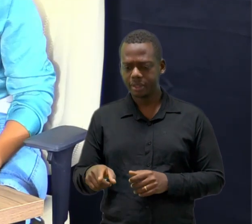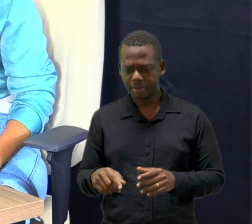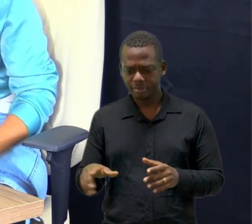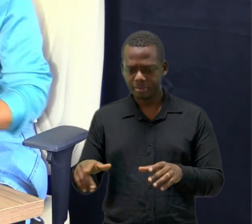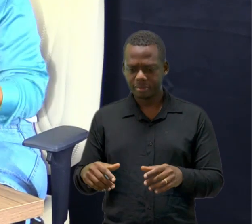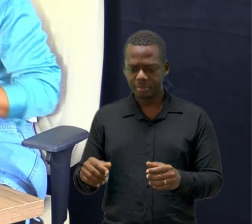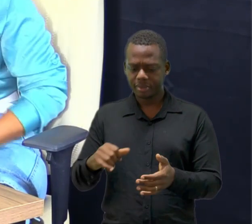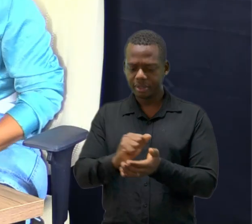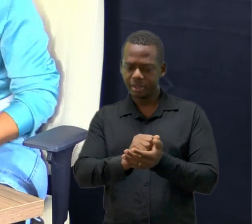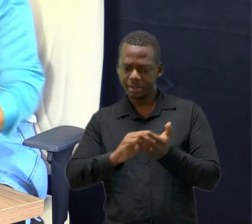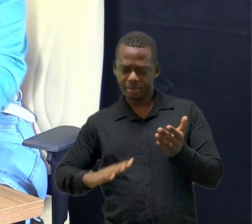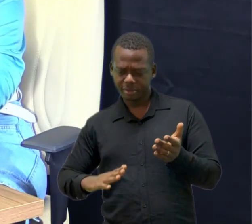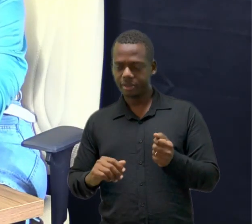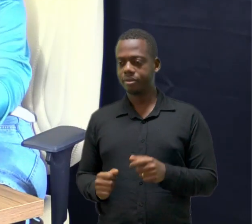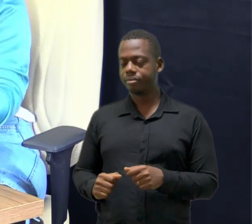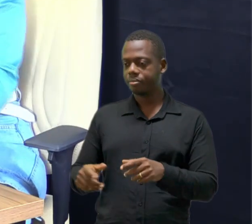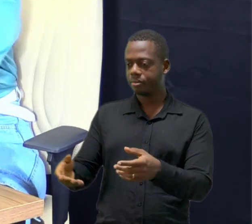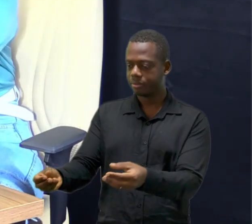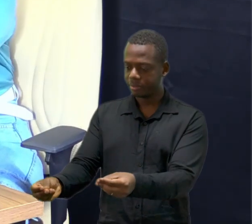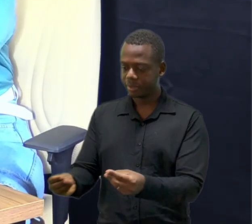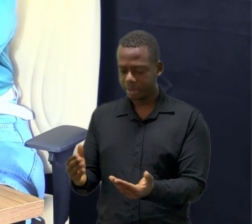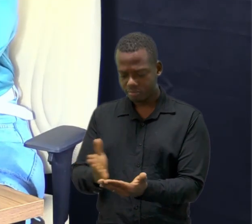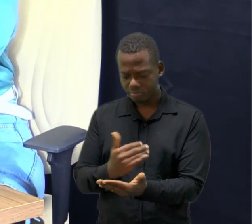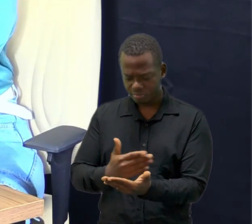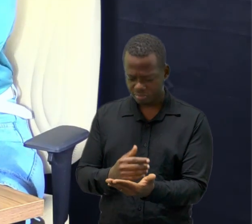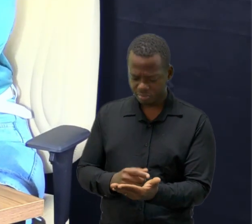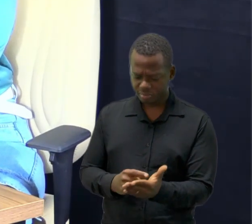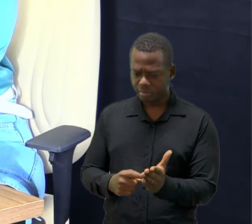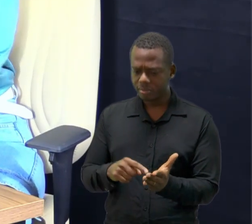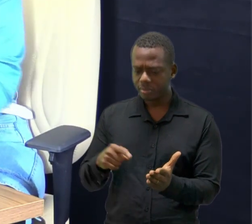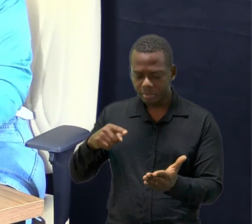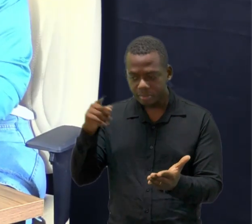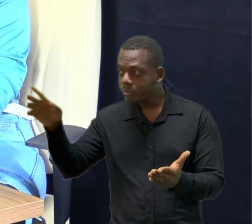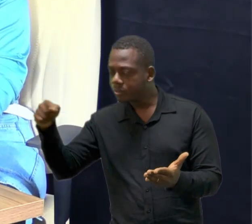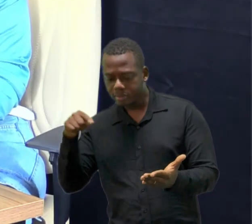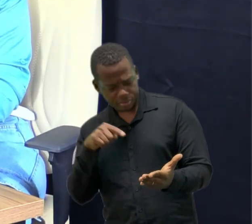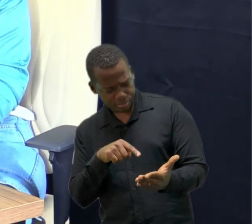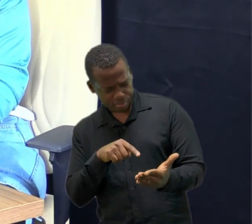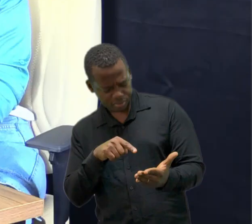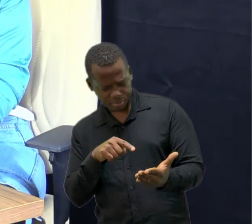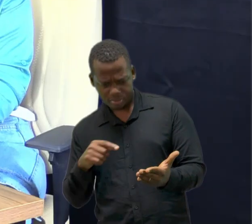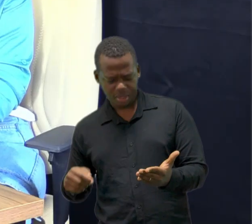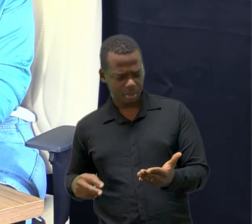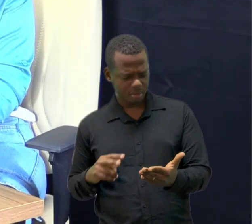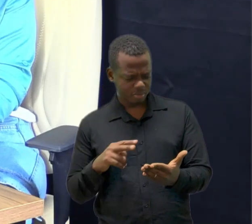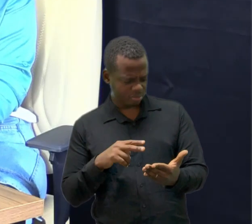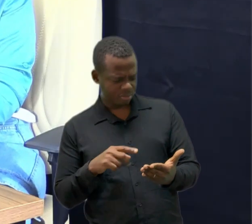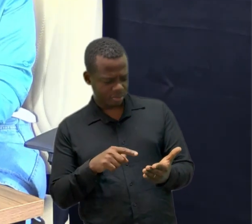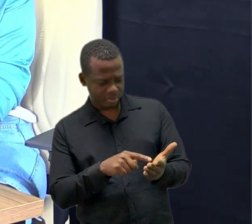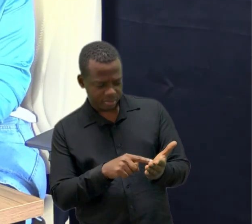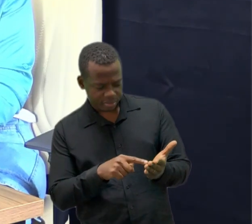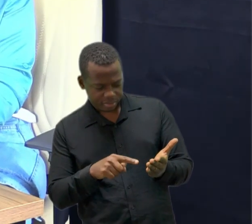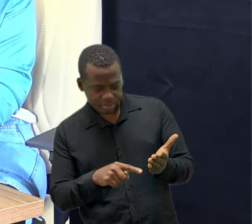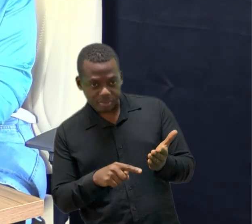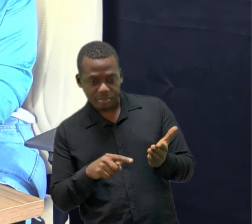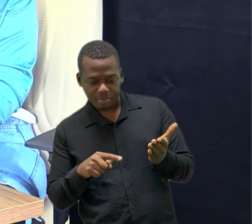do surdo. Ela toma a lição do surdo. Aí eu peguei o livro, fiz assim, e apontava o dedo, ele fazia assim com a cabeça. Uhum. Aí eu ia descendo o dedinho e ele